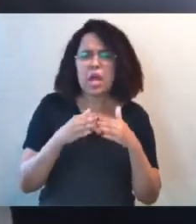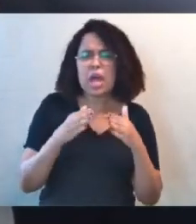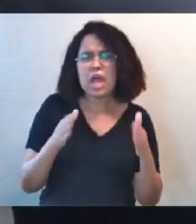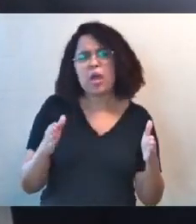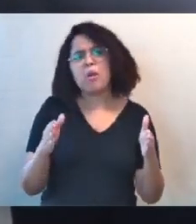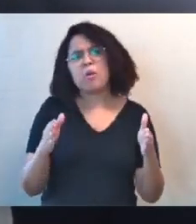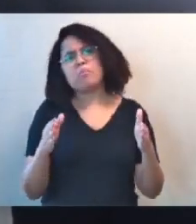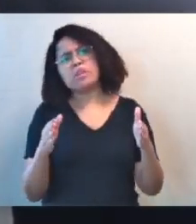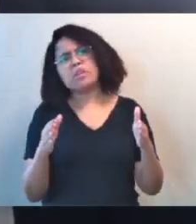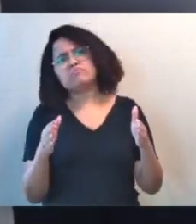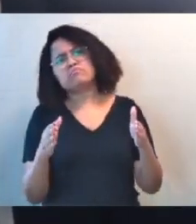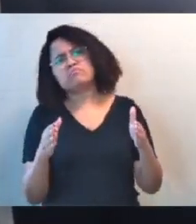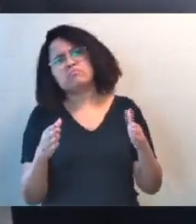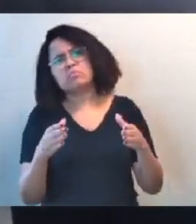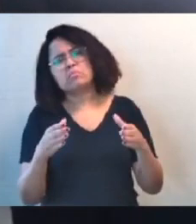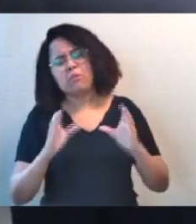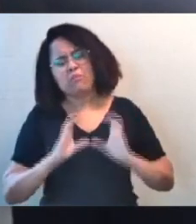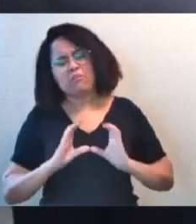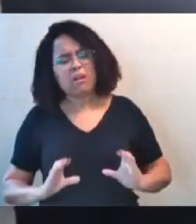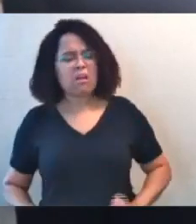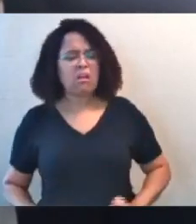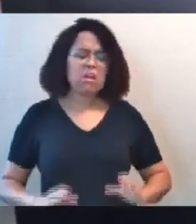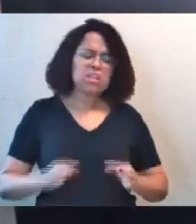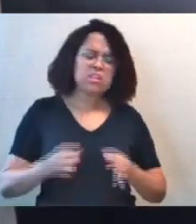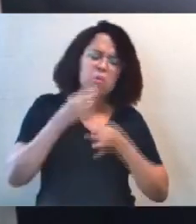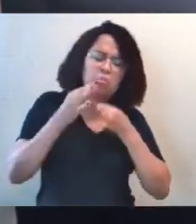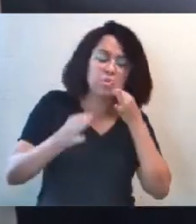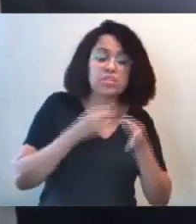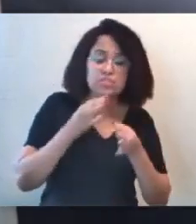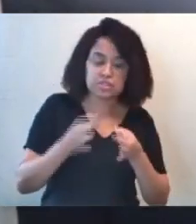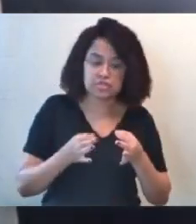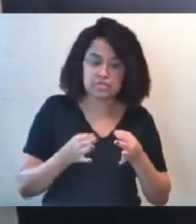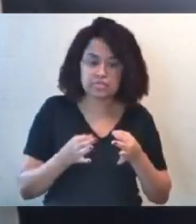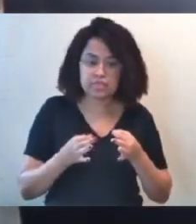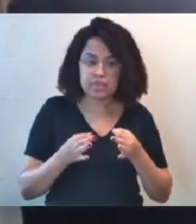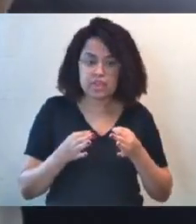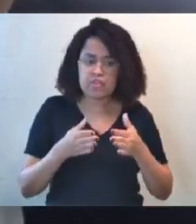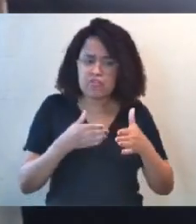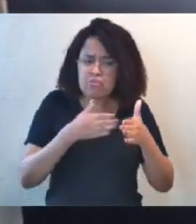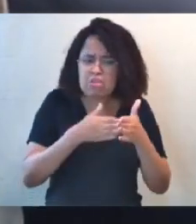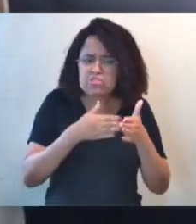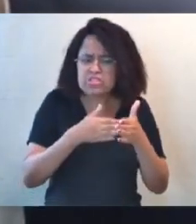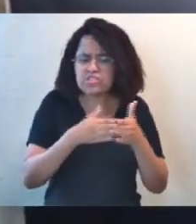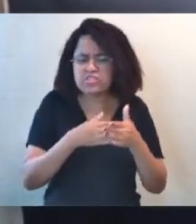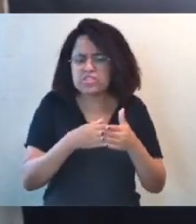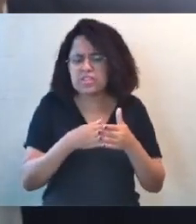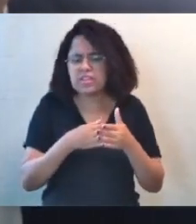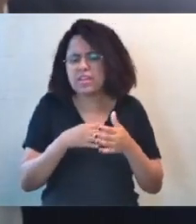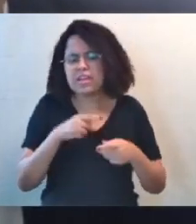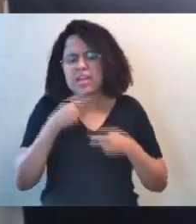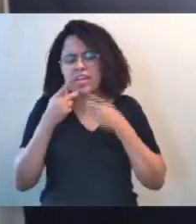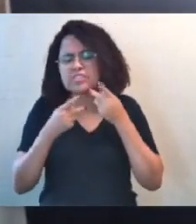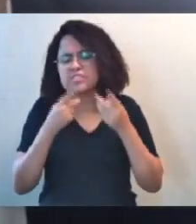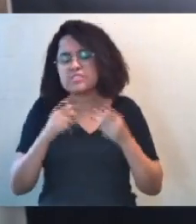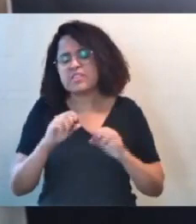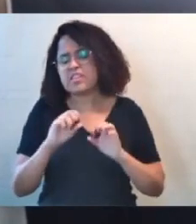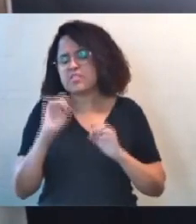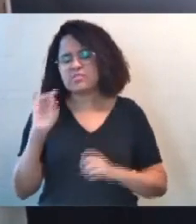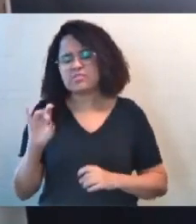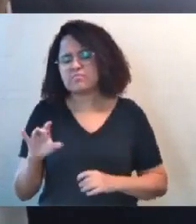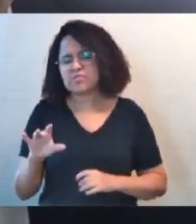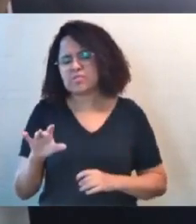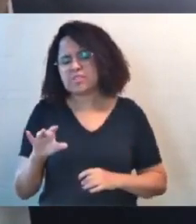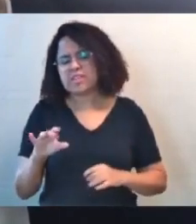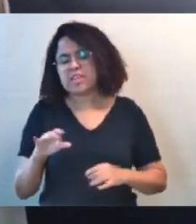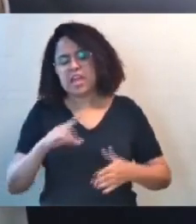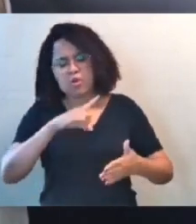opinativo. Eu vou me restringir a dizer o seguinte: existe um contrato vigente, nós